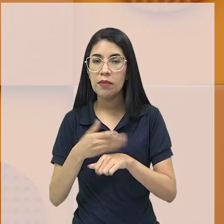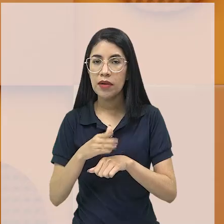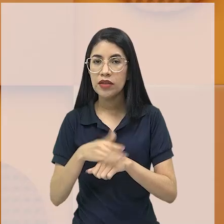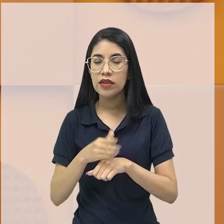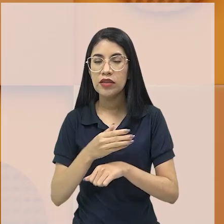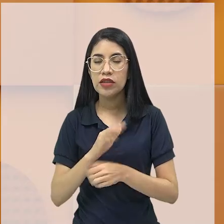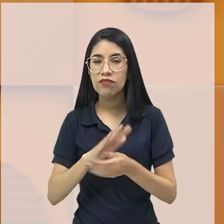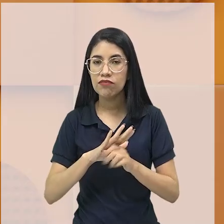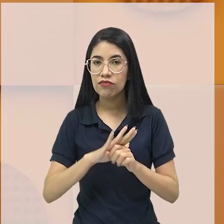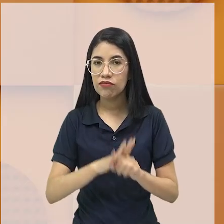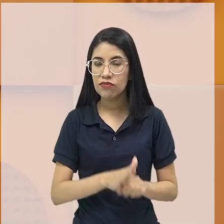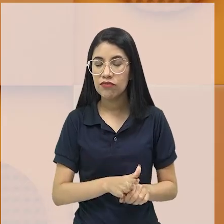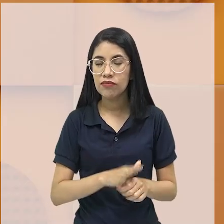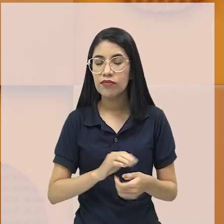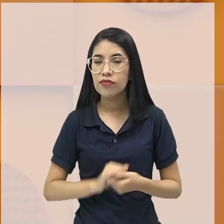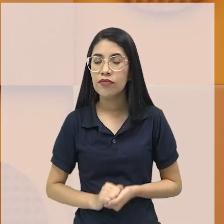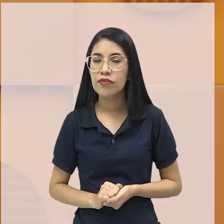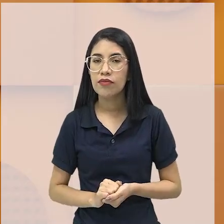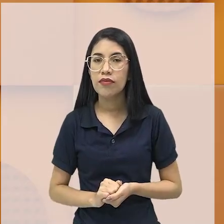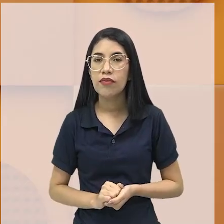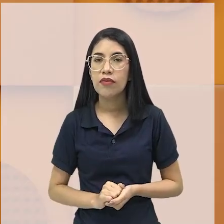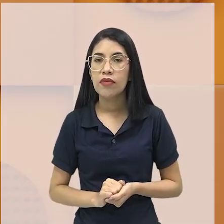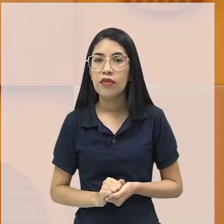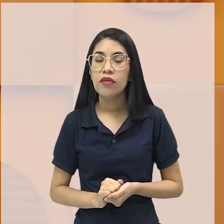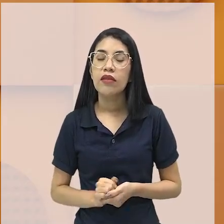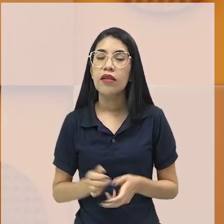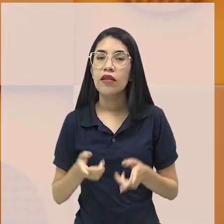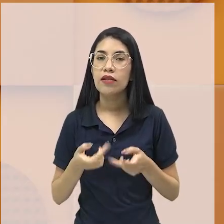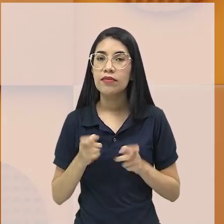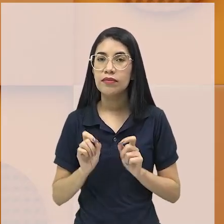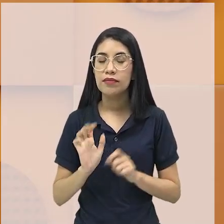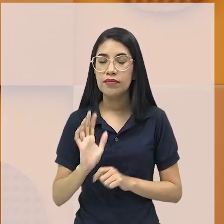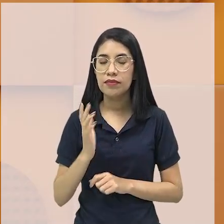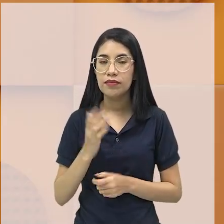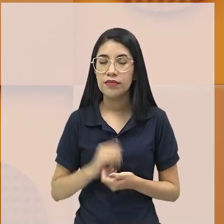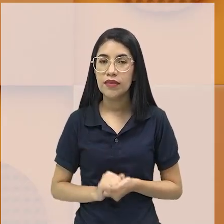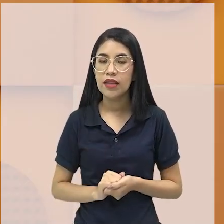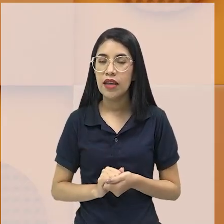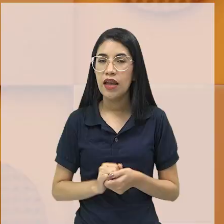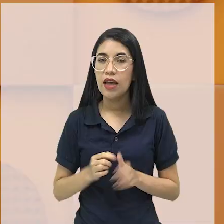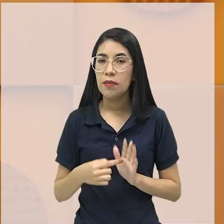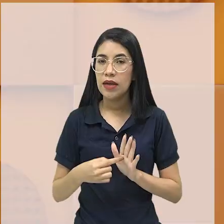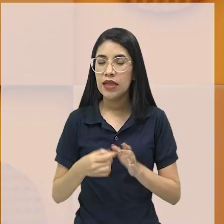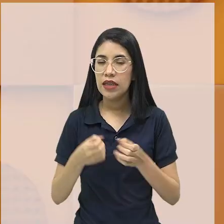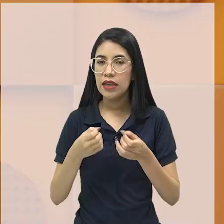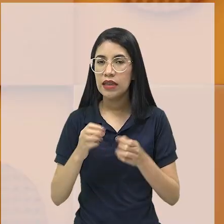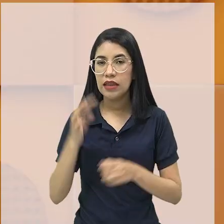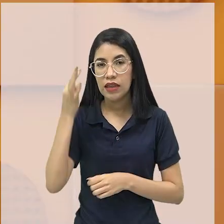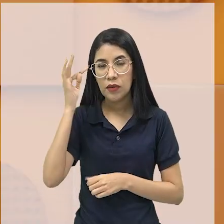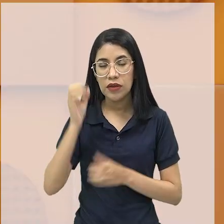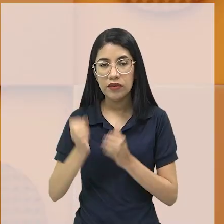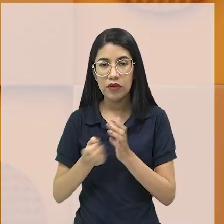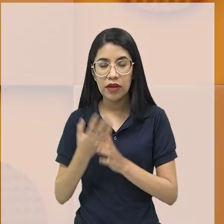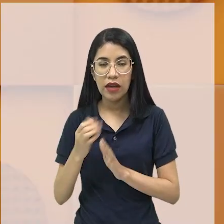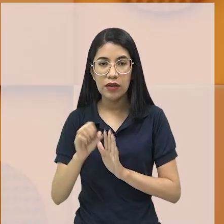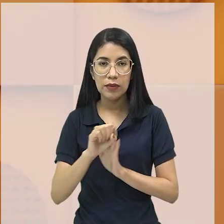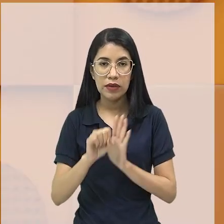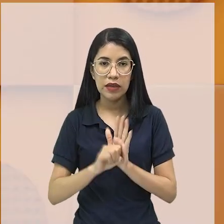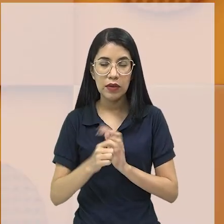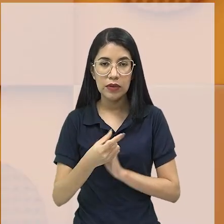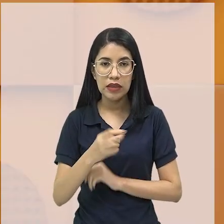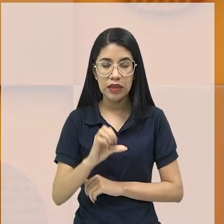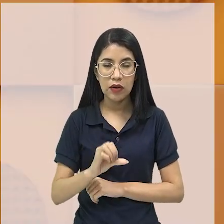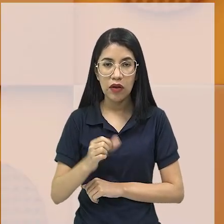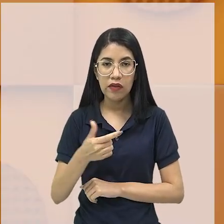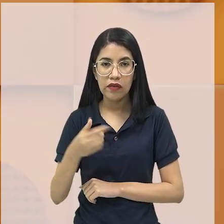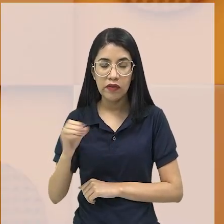discriminatórias. Então percebam aí, né, que a gente está falando de teorias que surgiram ali nos séculos XIX,